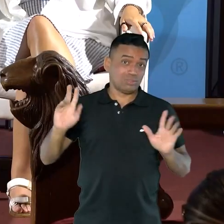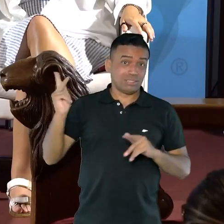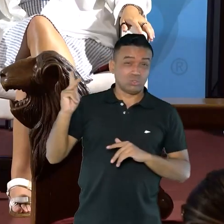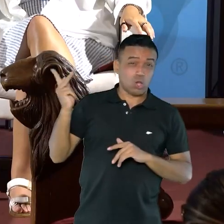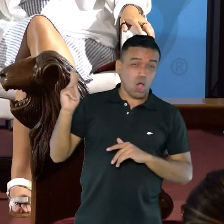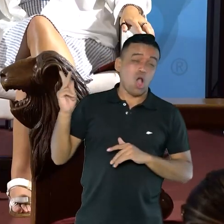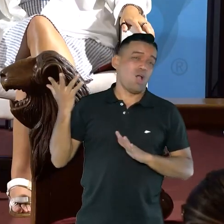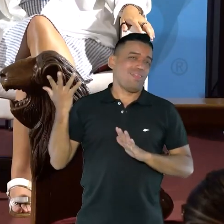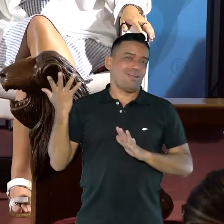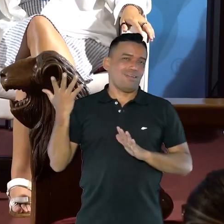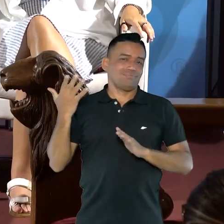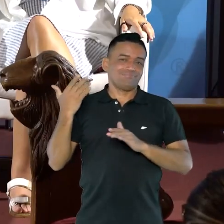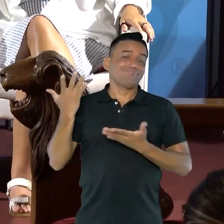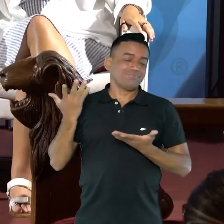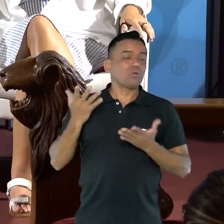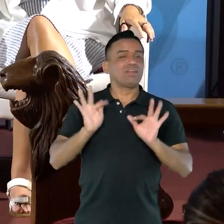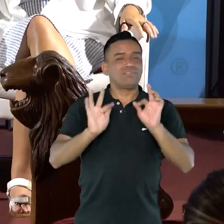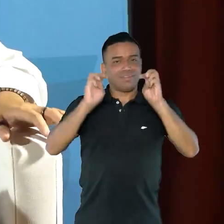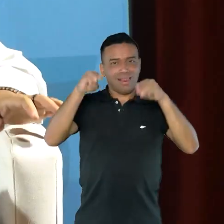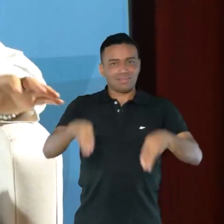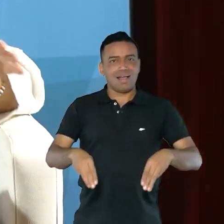eu queria